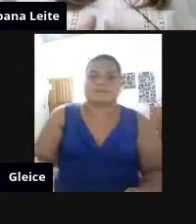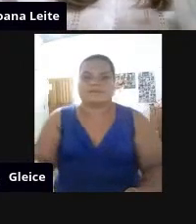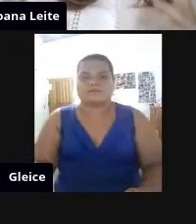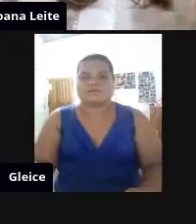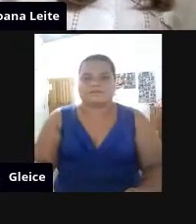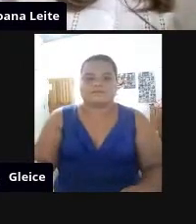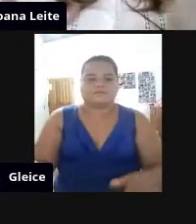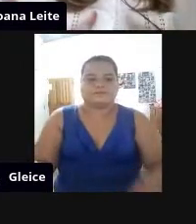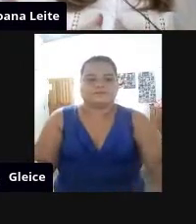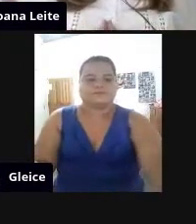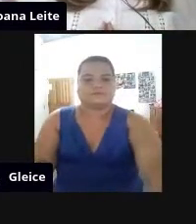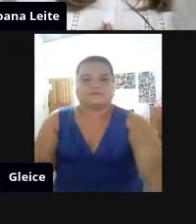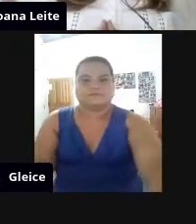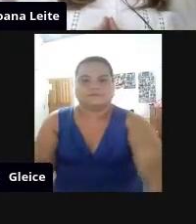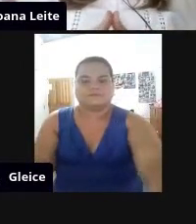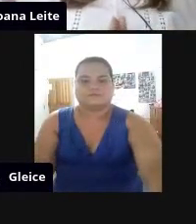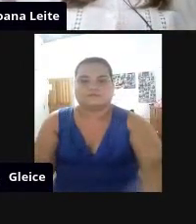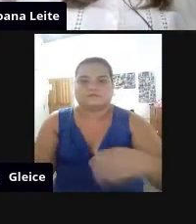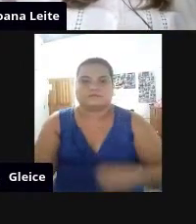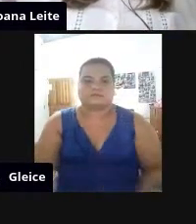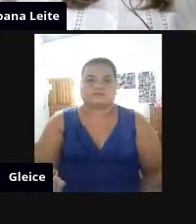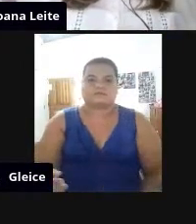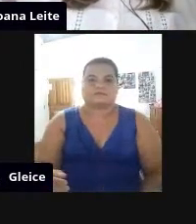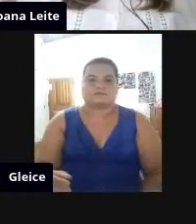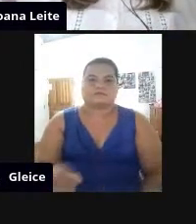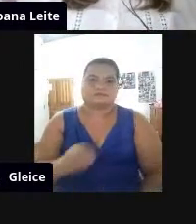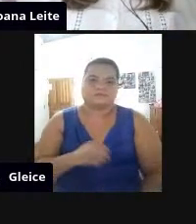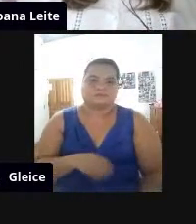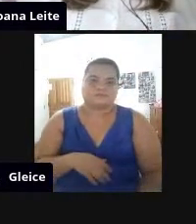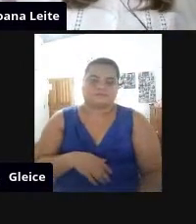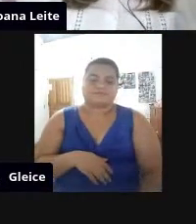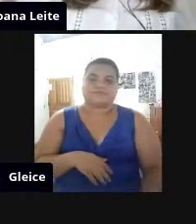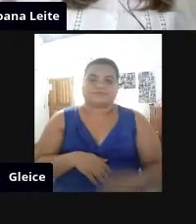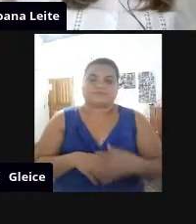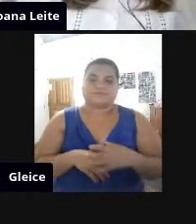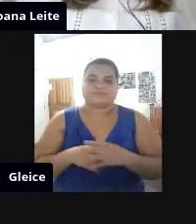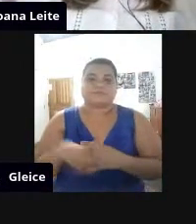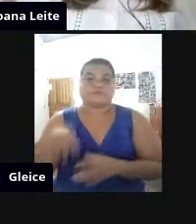Tá? Então, assim, principalmente quando não é uma resposta,